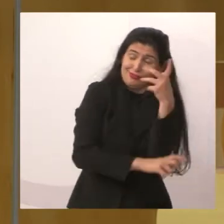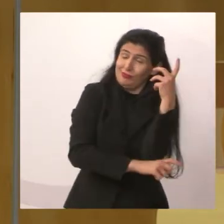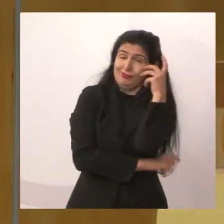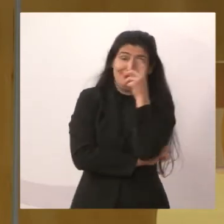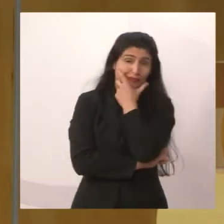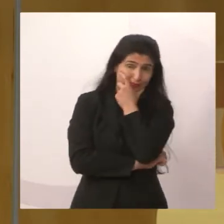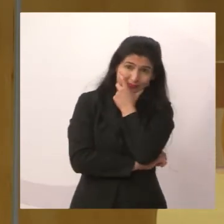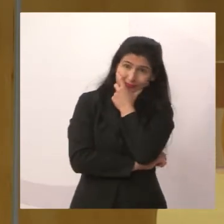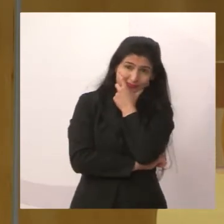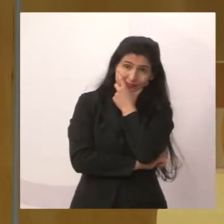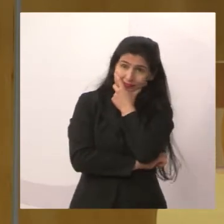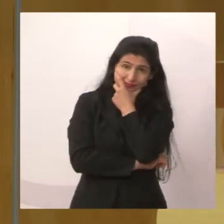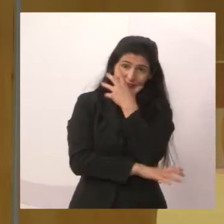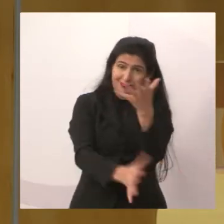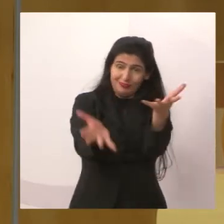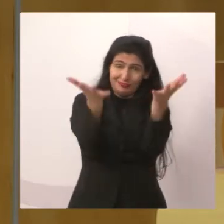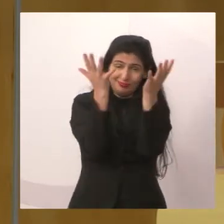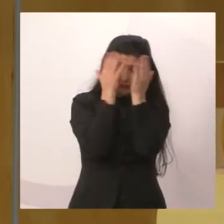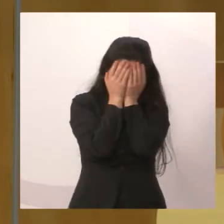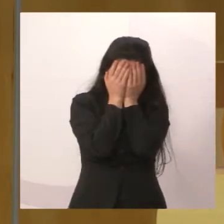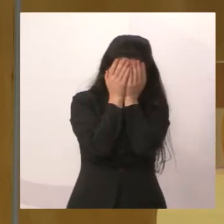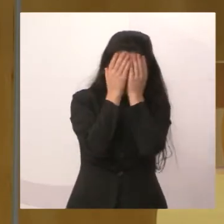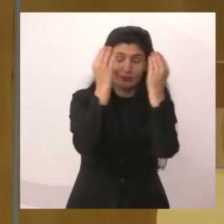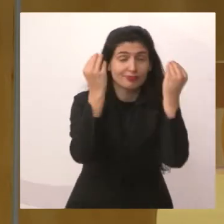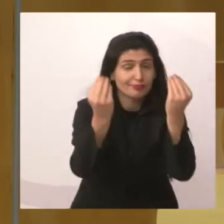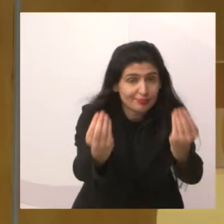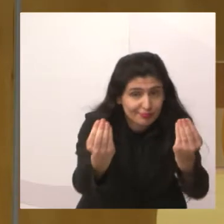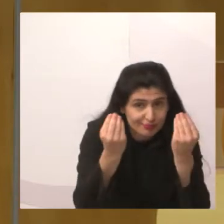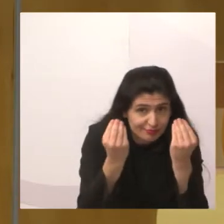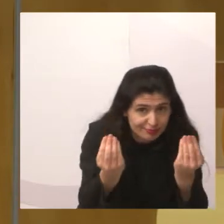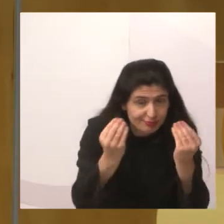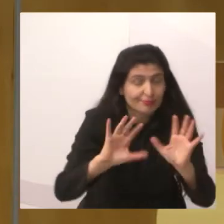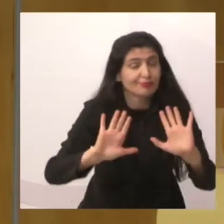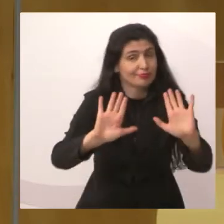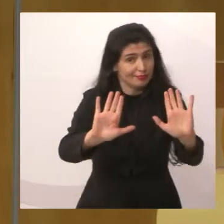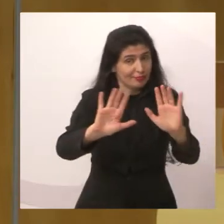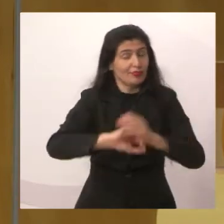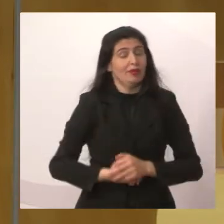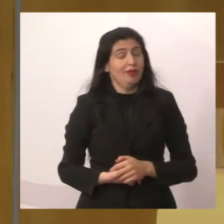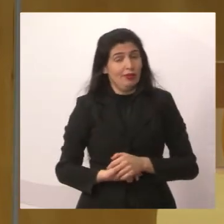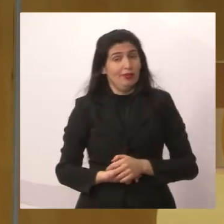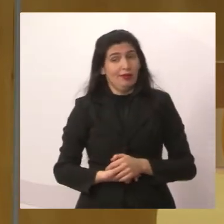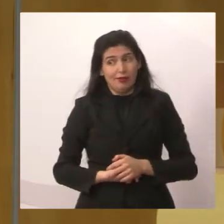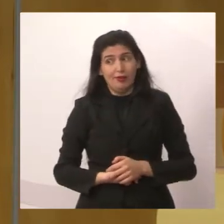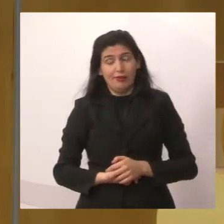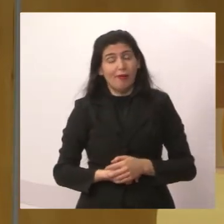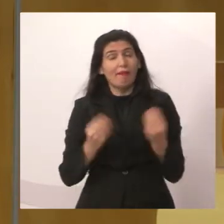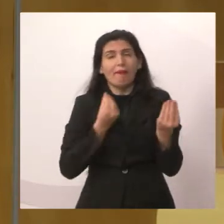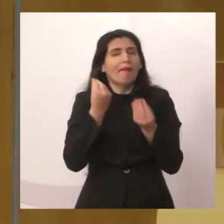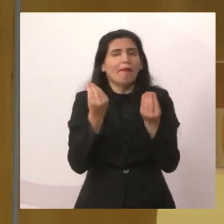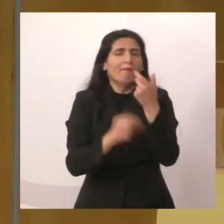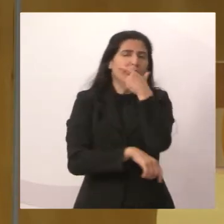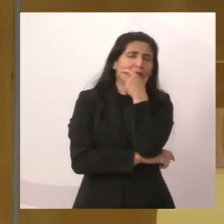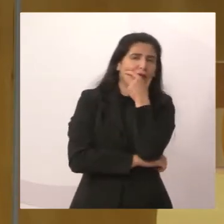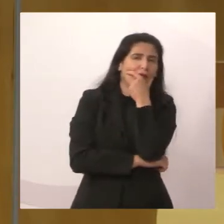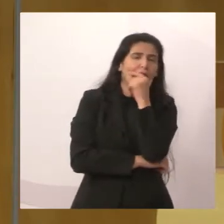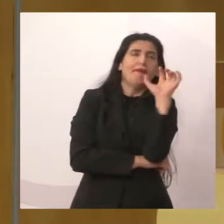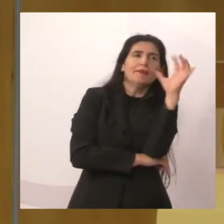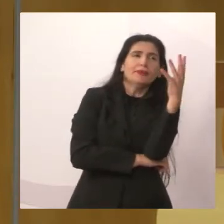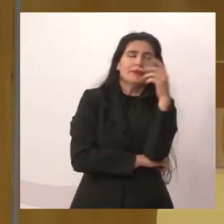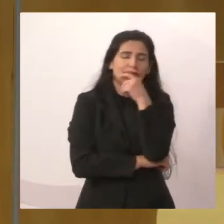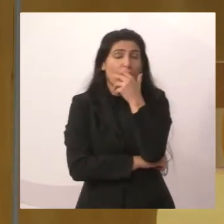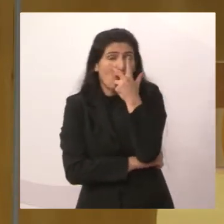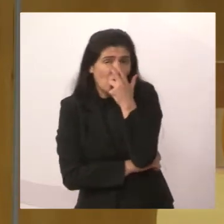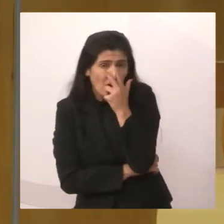nossa cidade tenha mais candidatos, né? Porque a depender do andar da carruagem, parece-me